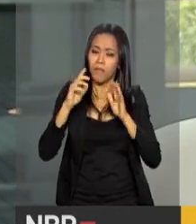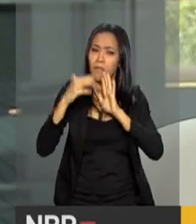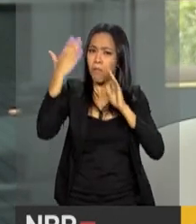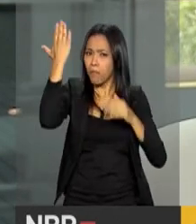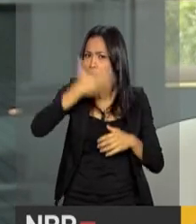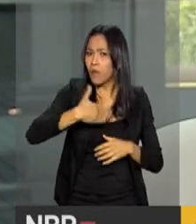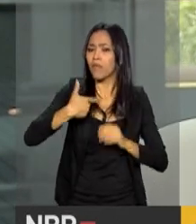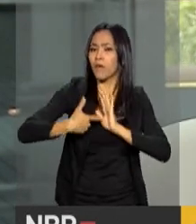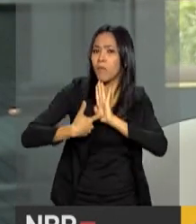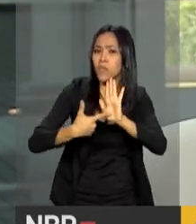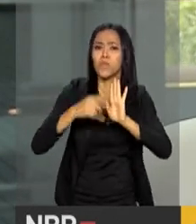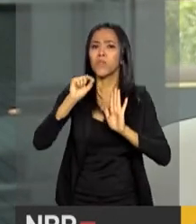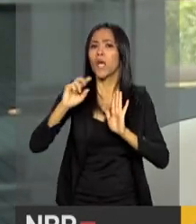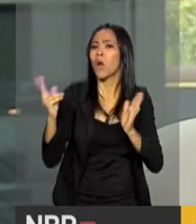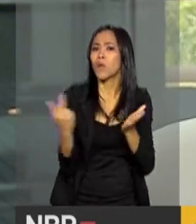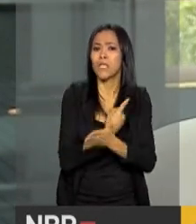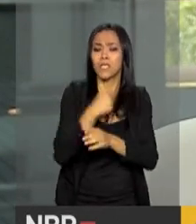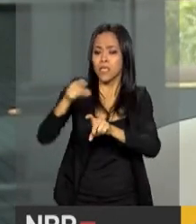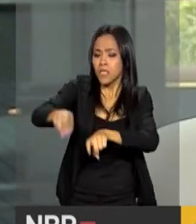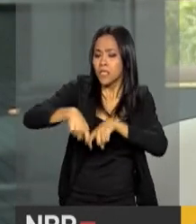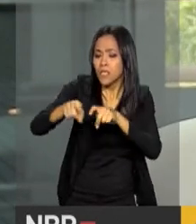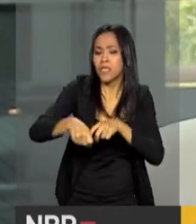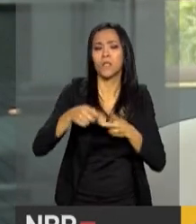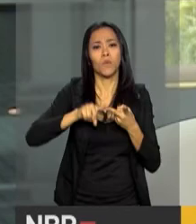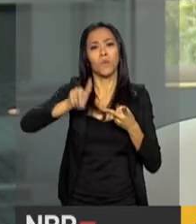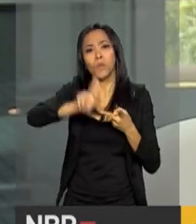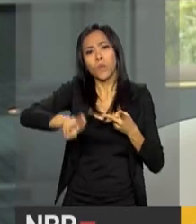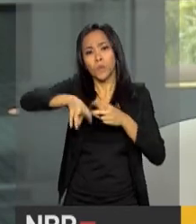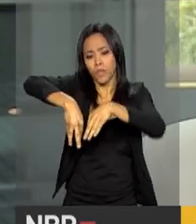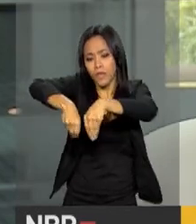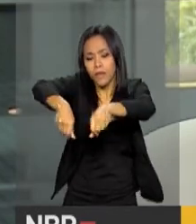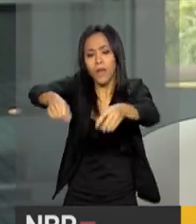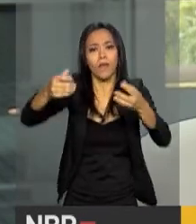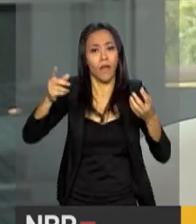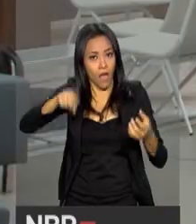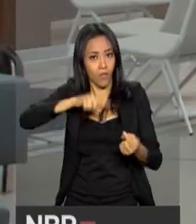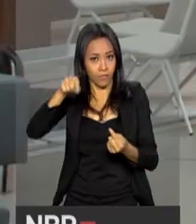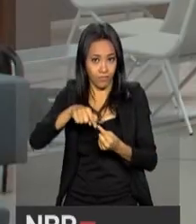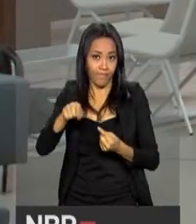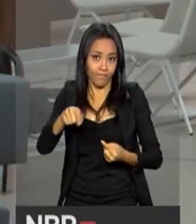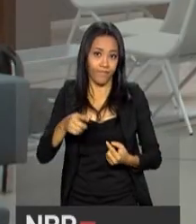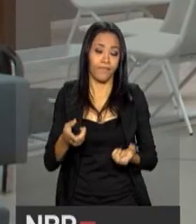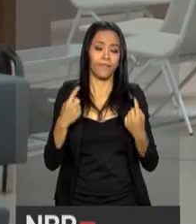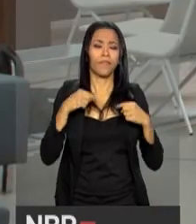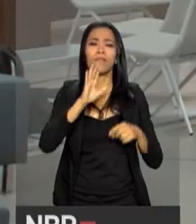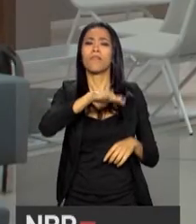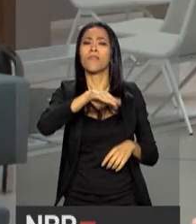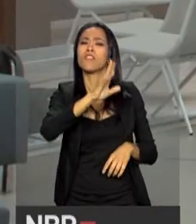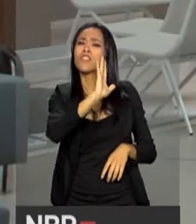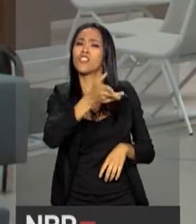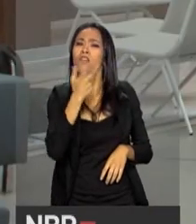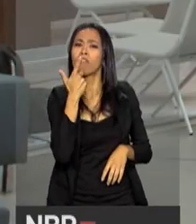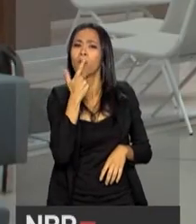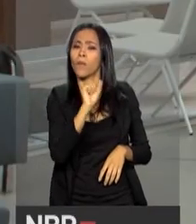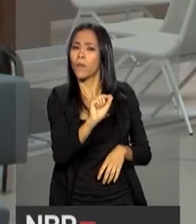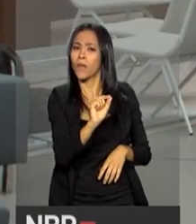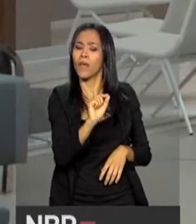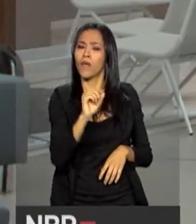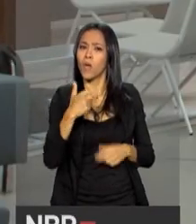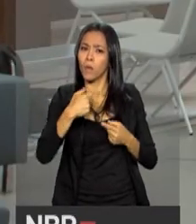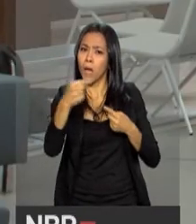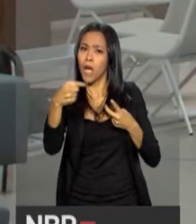retratará a terra o uso do solo essa intenção você já falou sobre informações